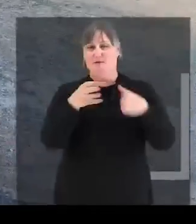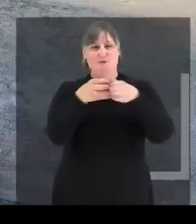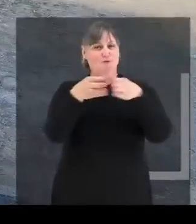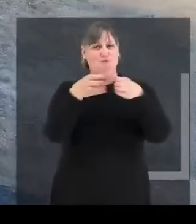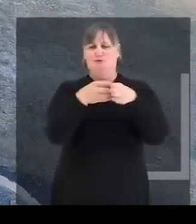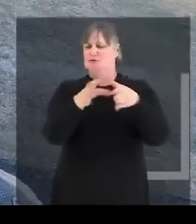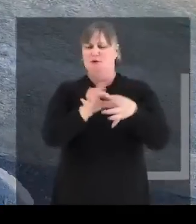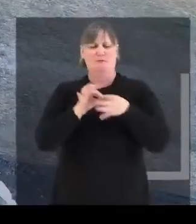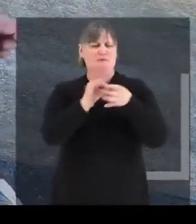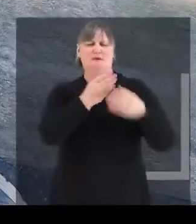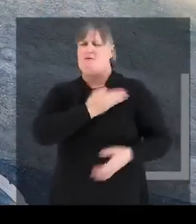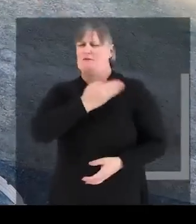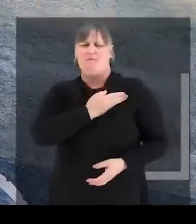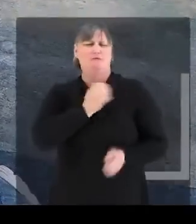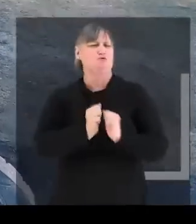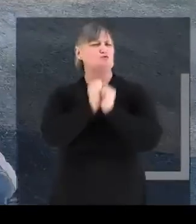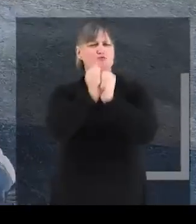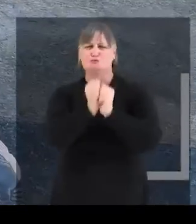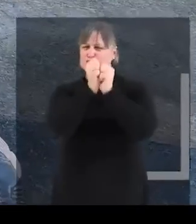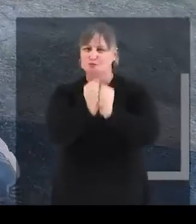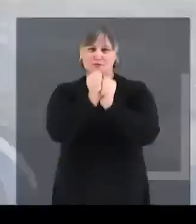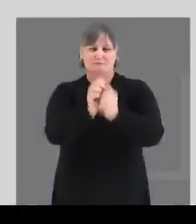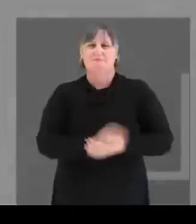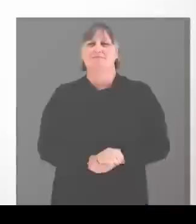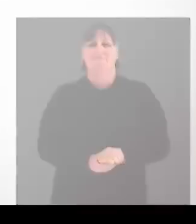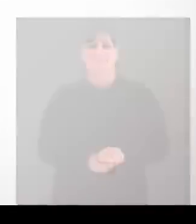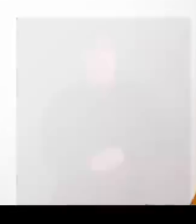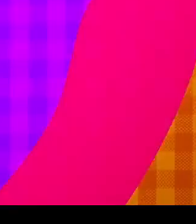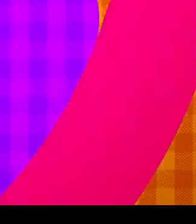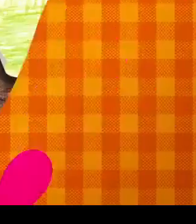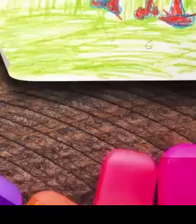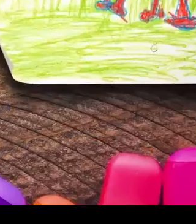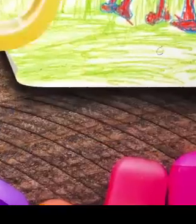nunca mais vai se largar. É, nunca mais vai se largar.